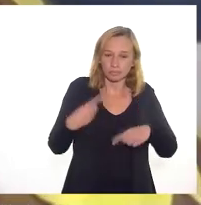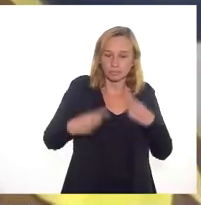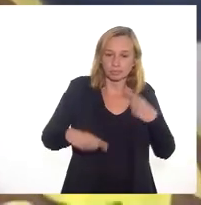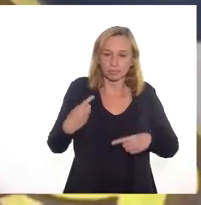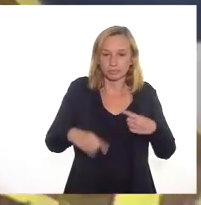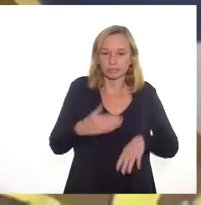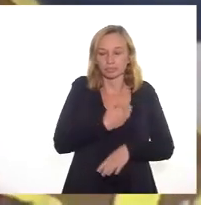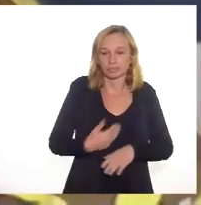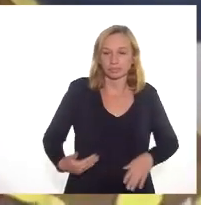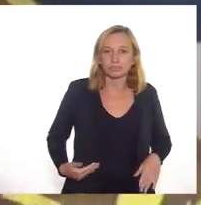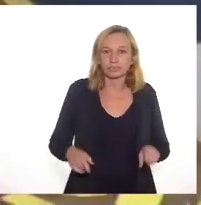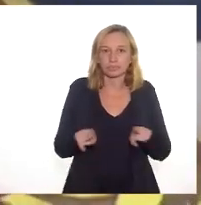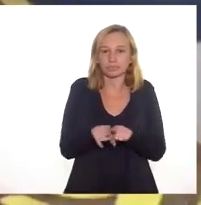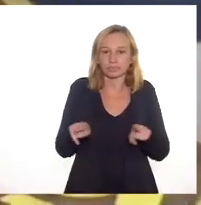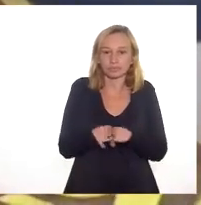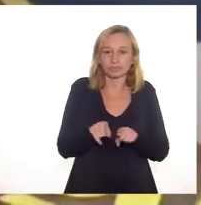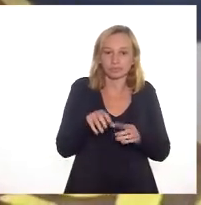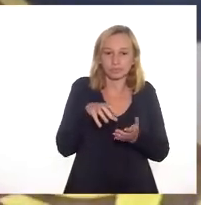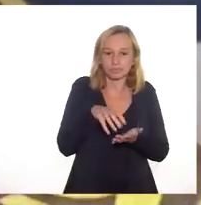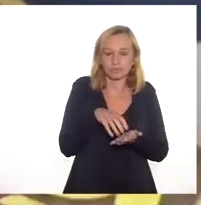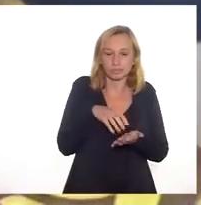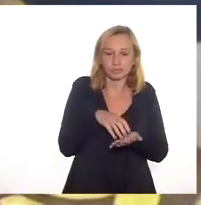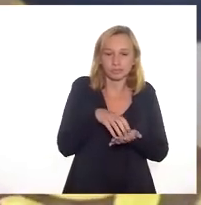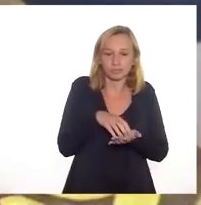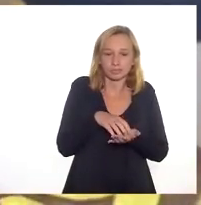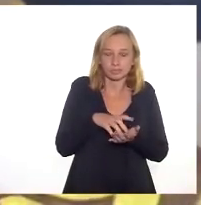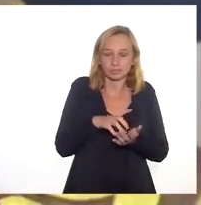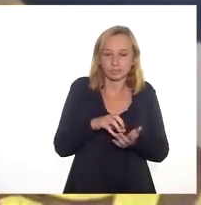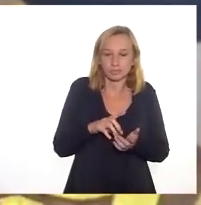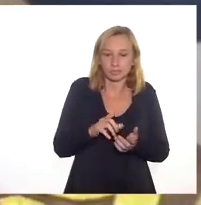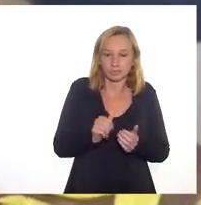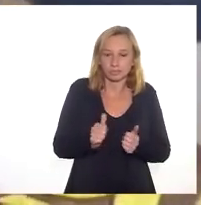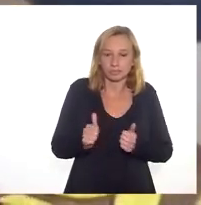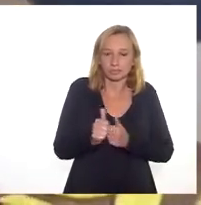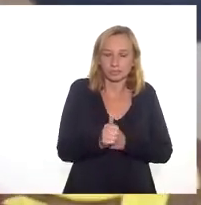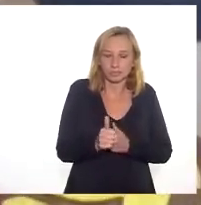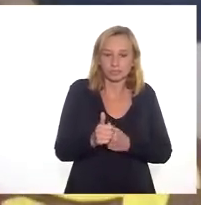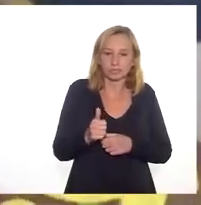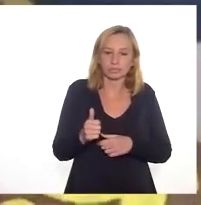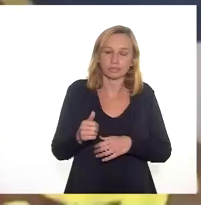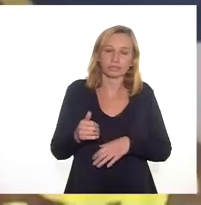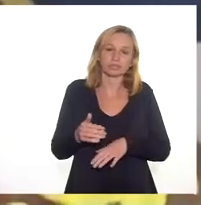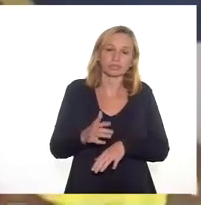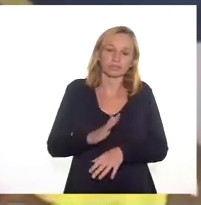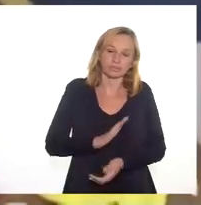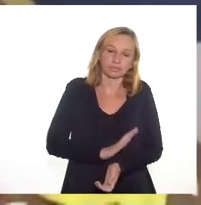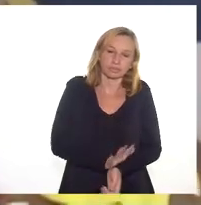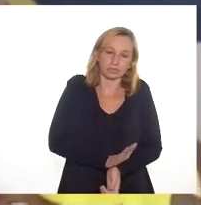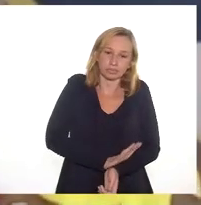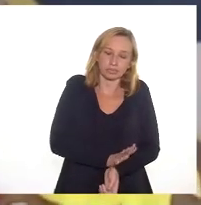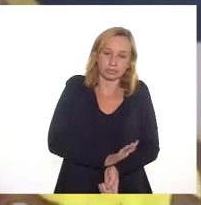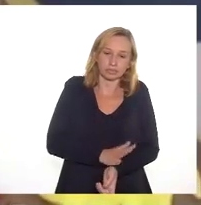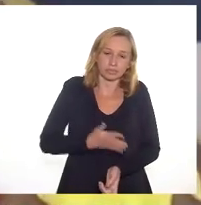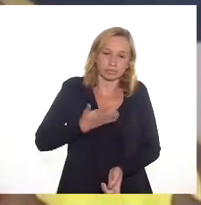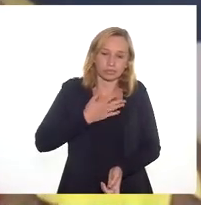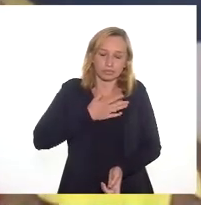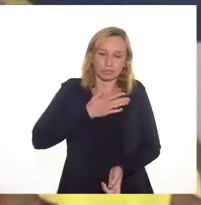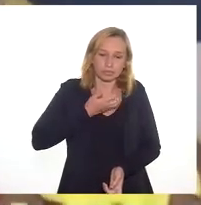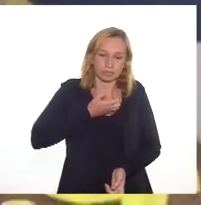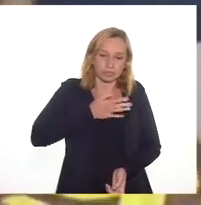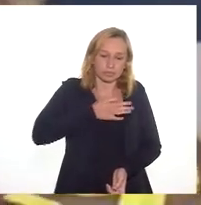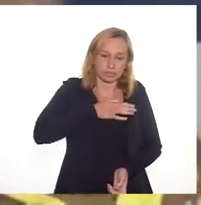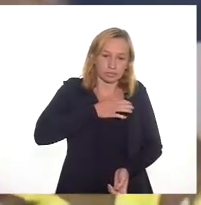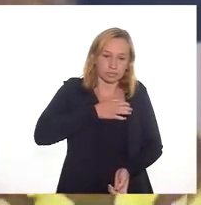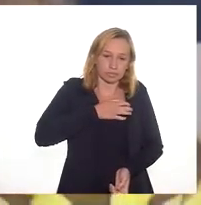públicas, mas, sobretudo, com uma rede de enfrentamento à intolerância, ao ódio, ao racismo religioso. Então, o projeto é